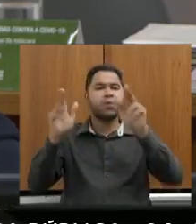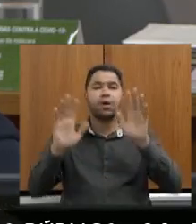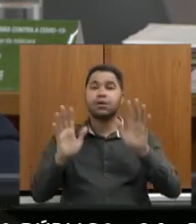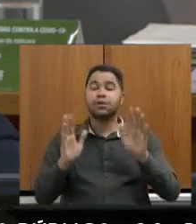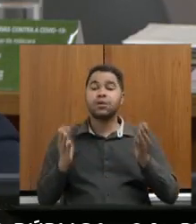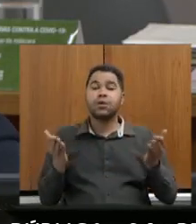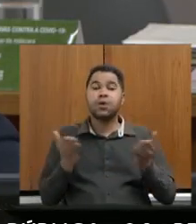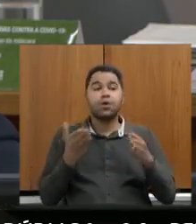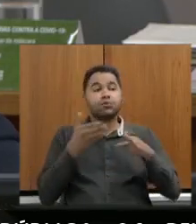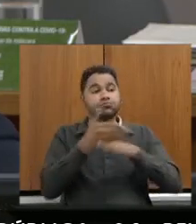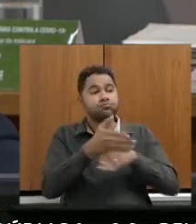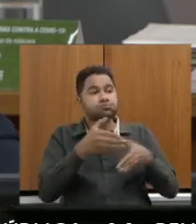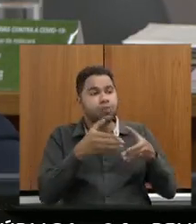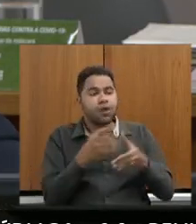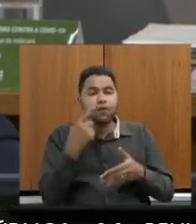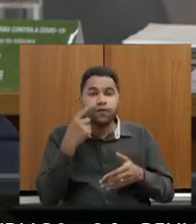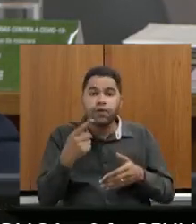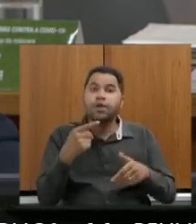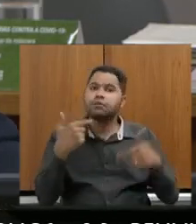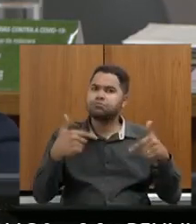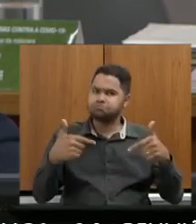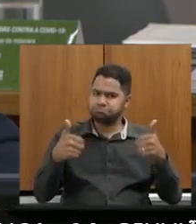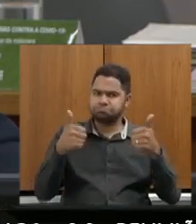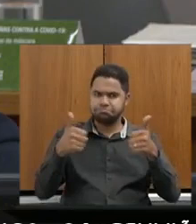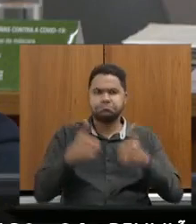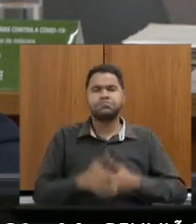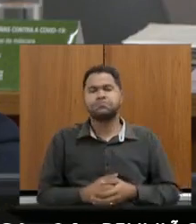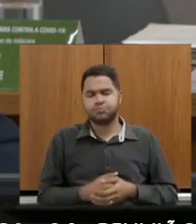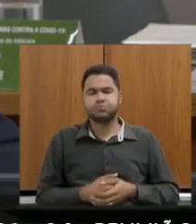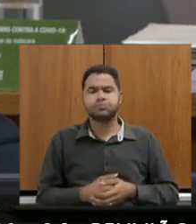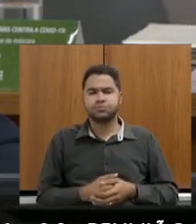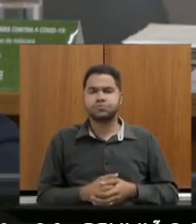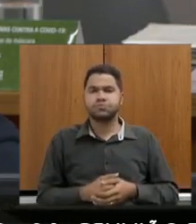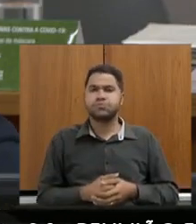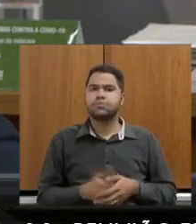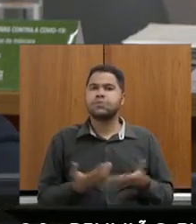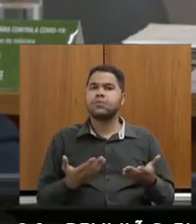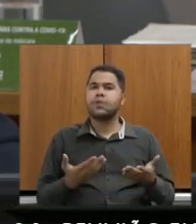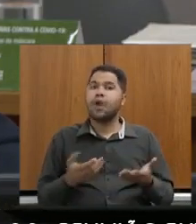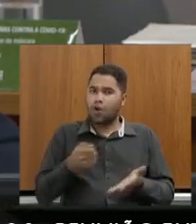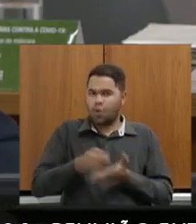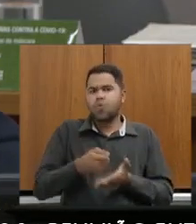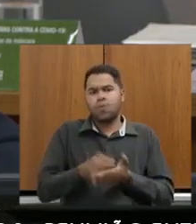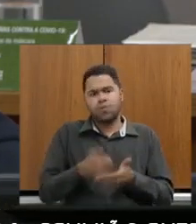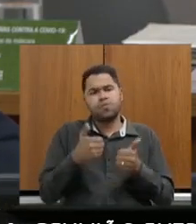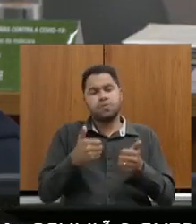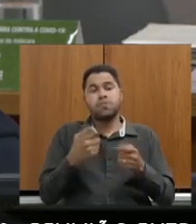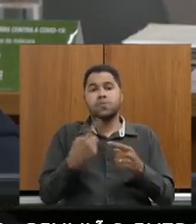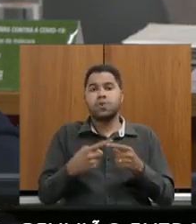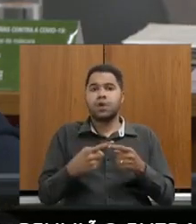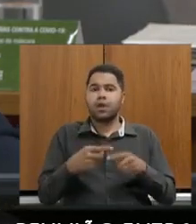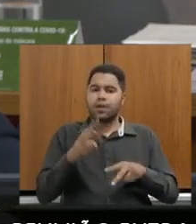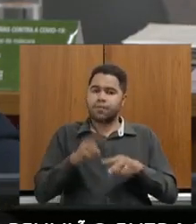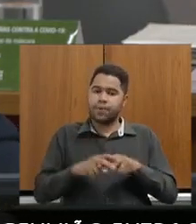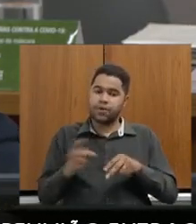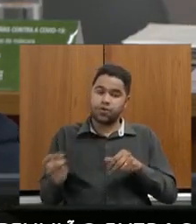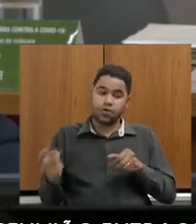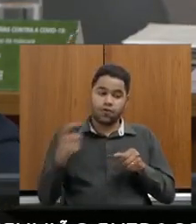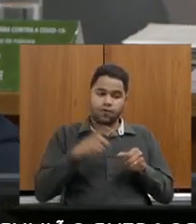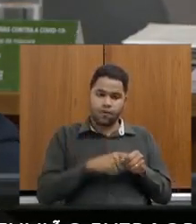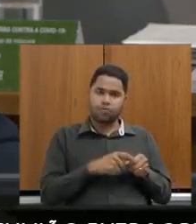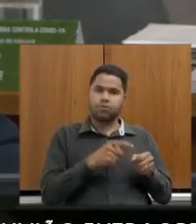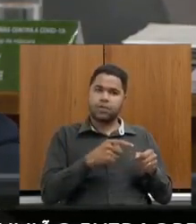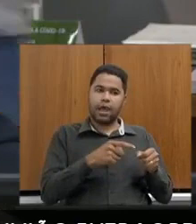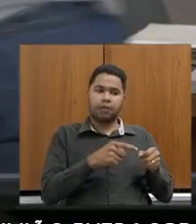assistir onde foram os da cidade administrativa EA todos os presos trabalhando então isso isso é mais do que uma obrigação porque o preso tem que retornar o